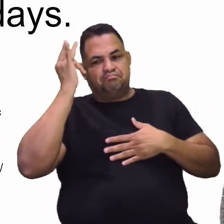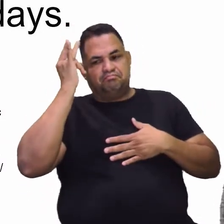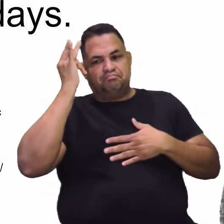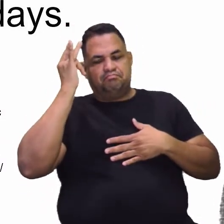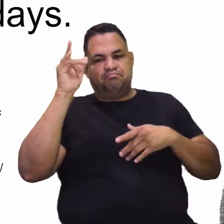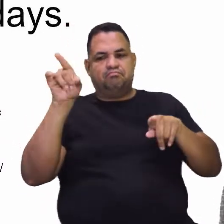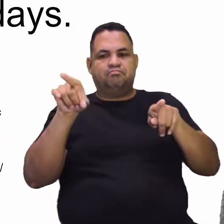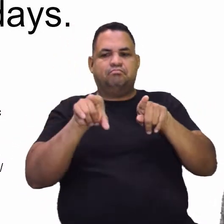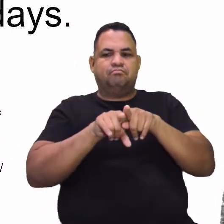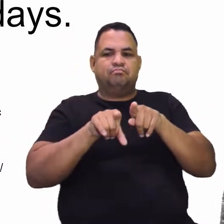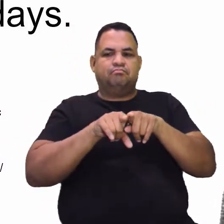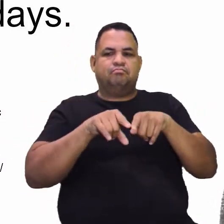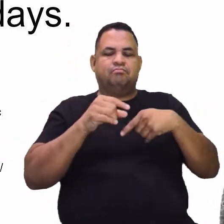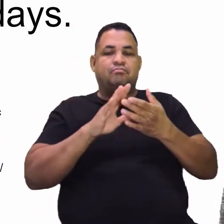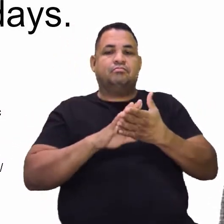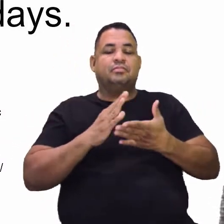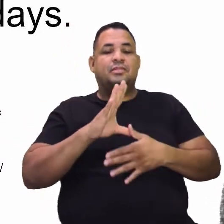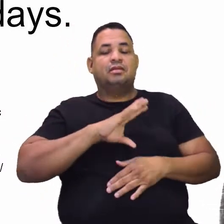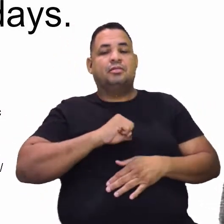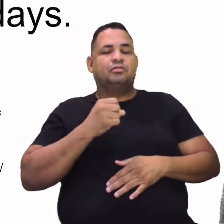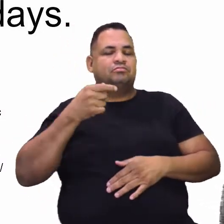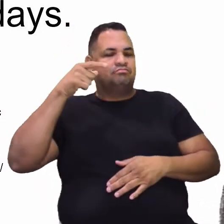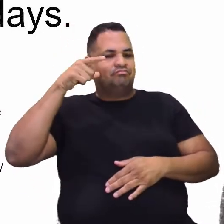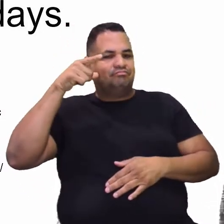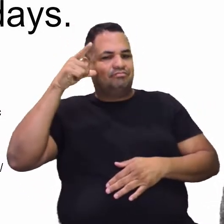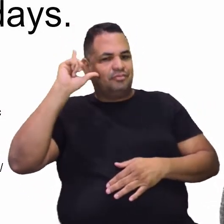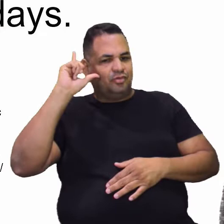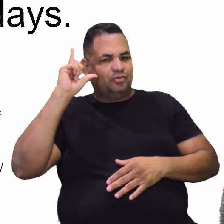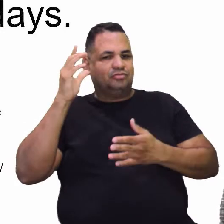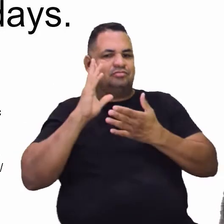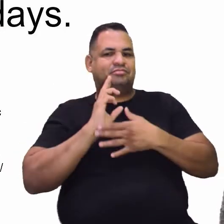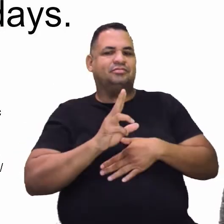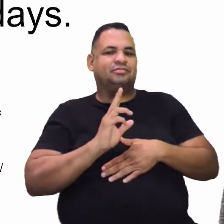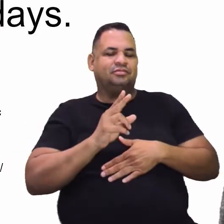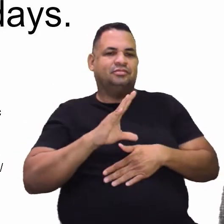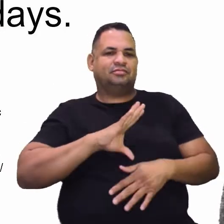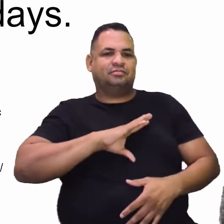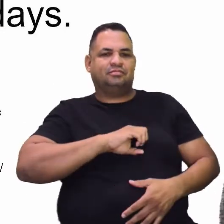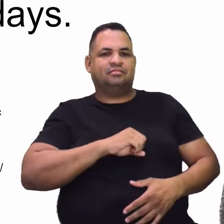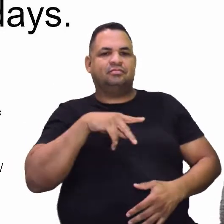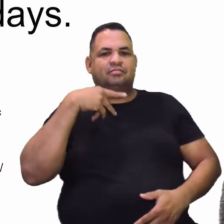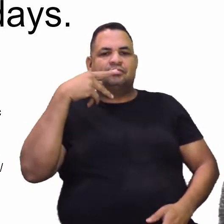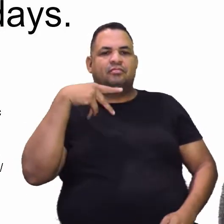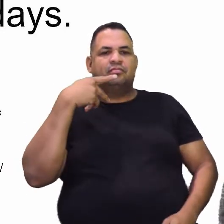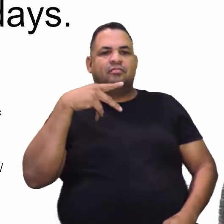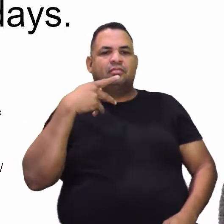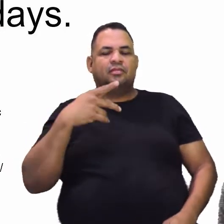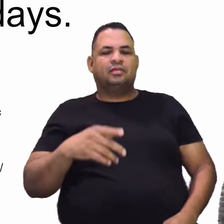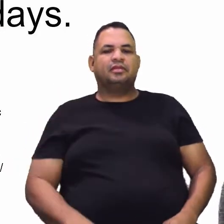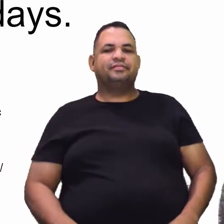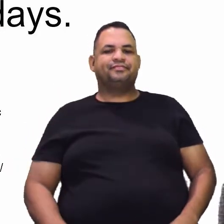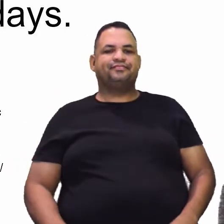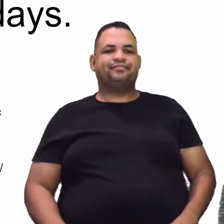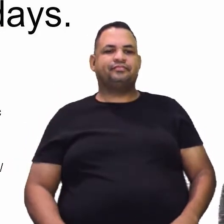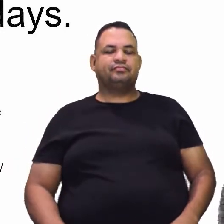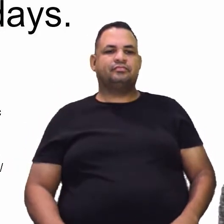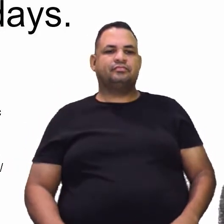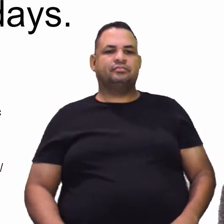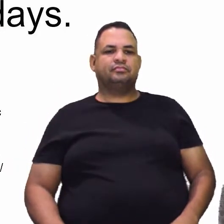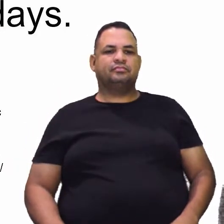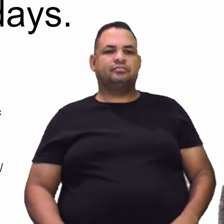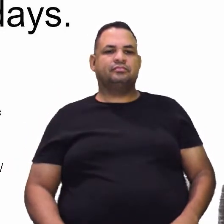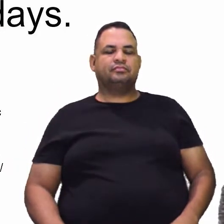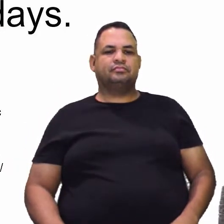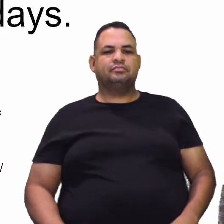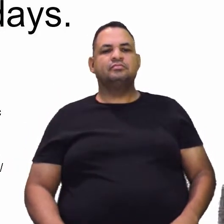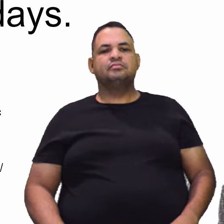amanhã, você amou ontem, você continua amando, né? Mas você fala com uma ação no presente. Então,